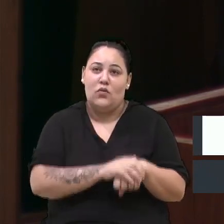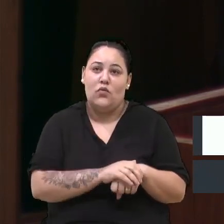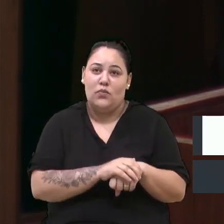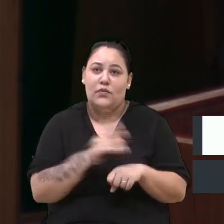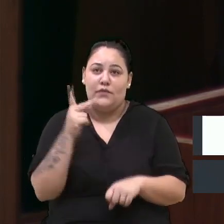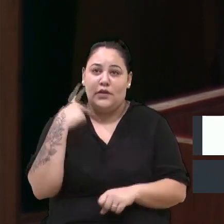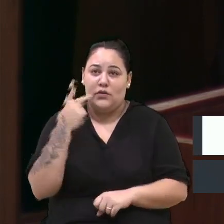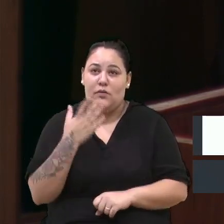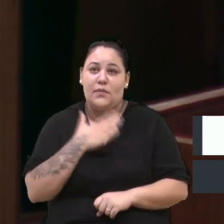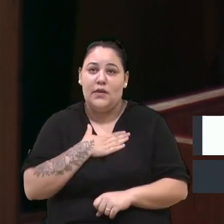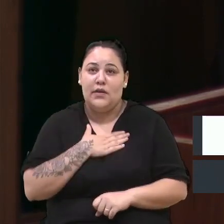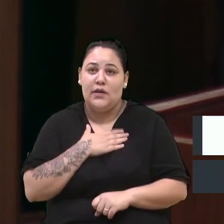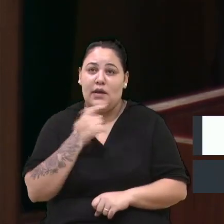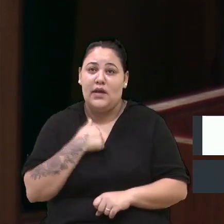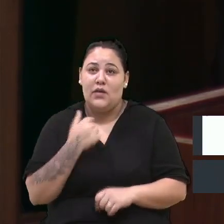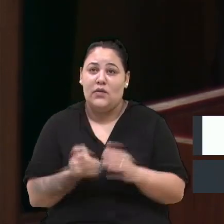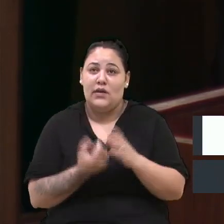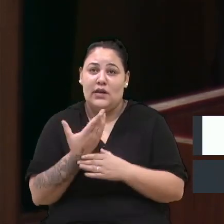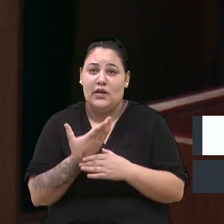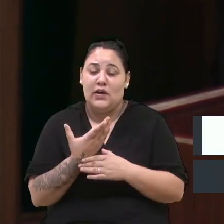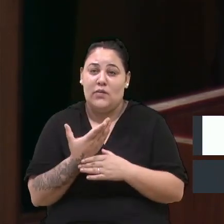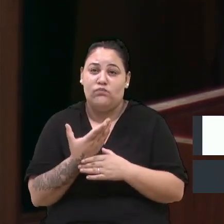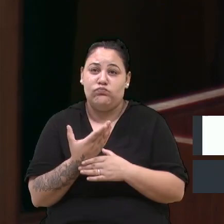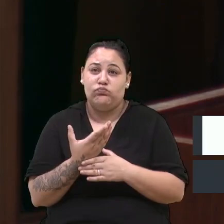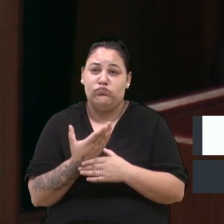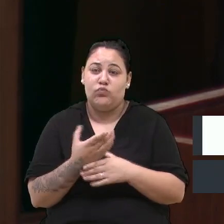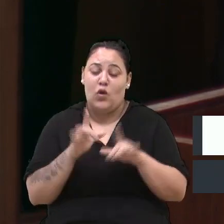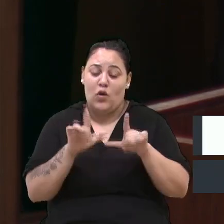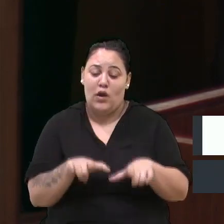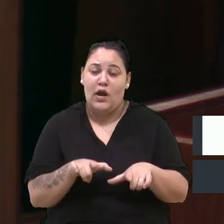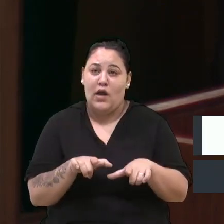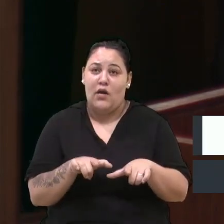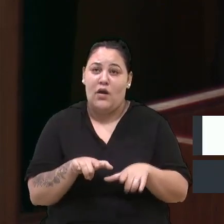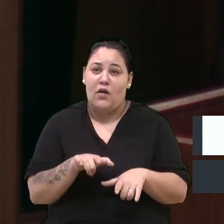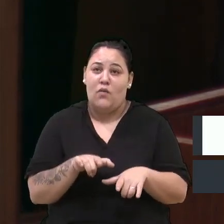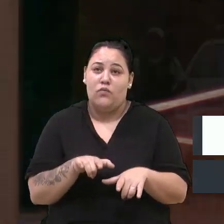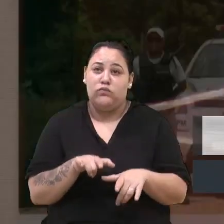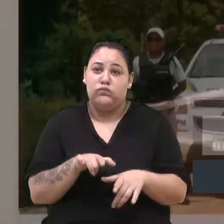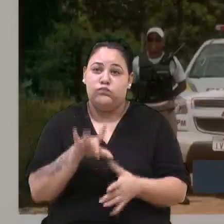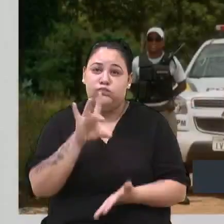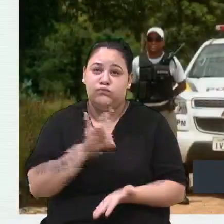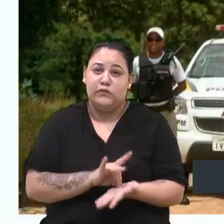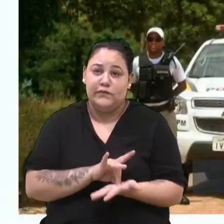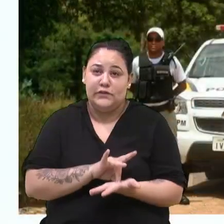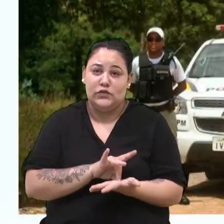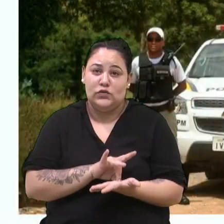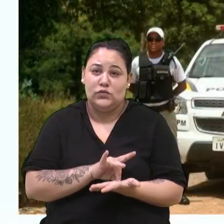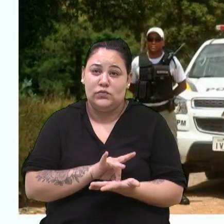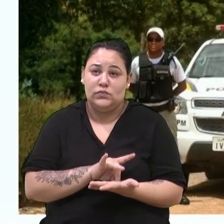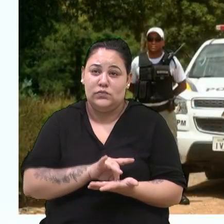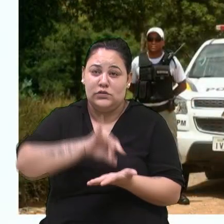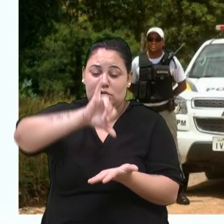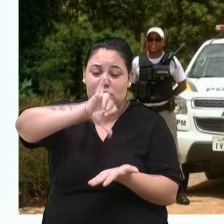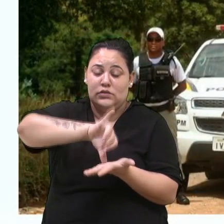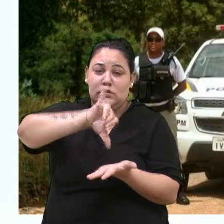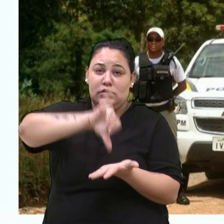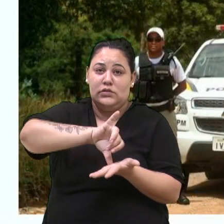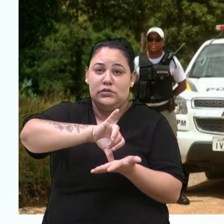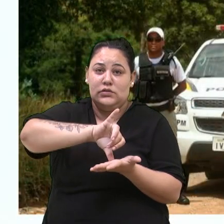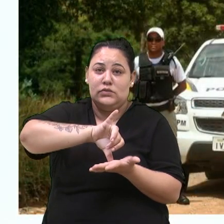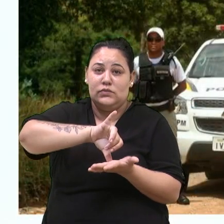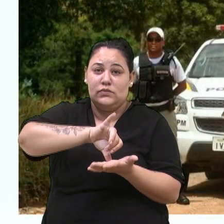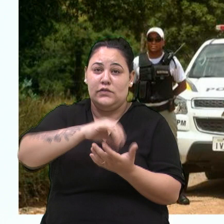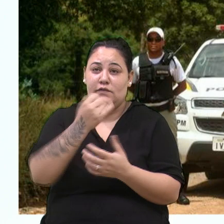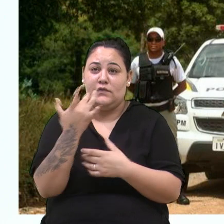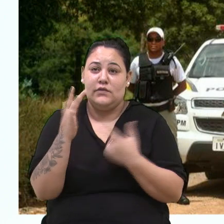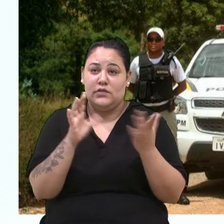que eu disse que eu criaria um ponto fixo de policiamento no interior, centralizando esse ponto fixo em Fazenda Souza para